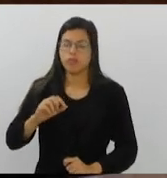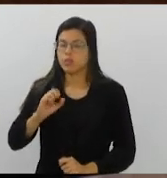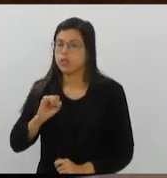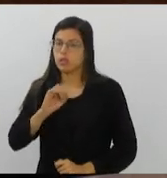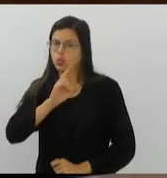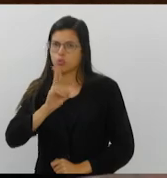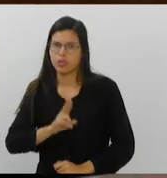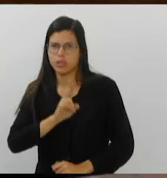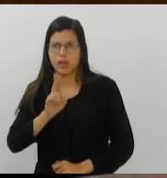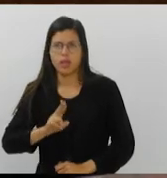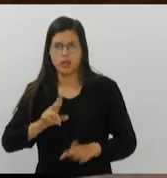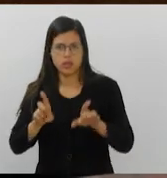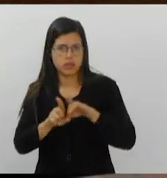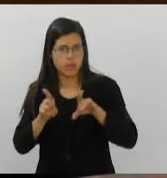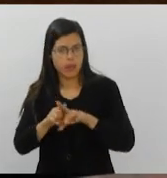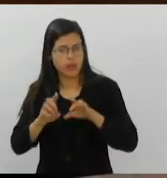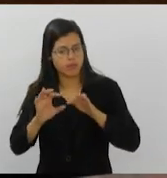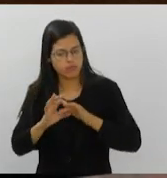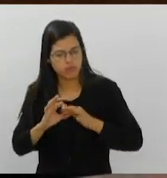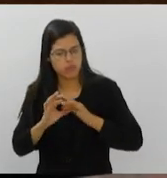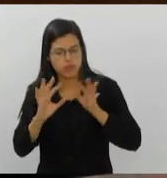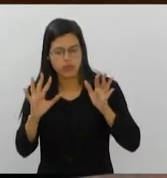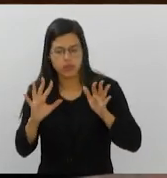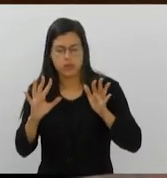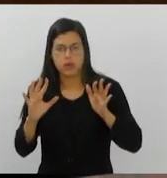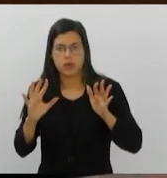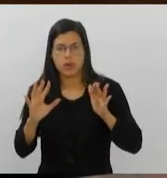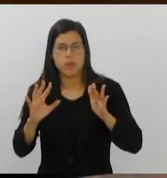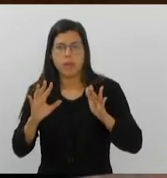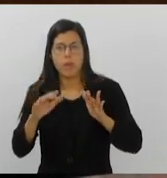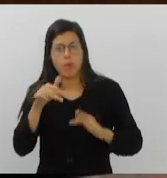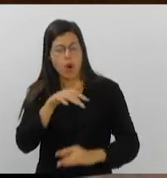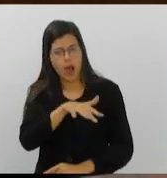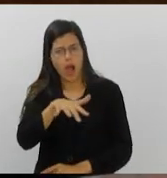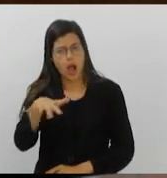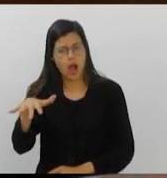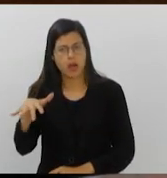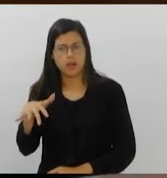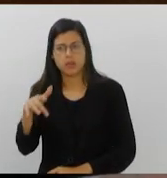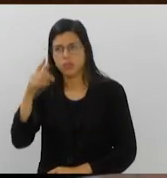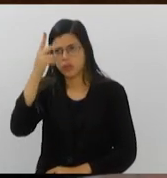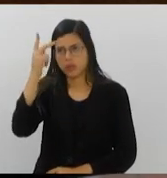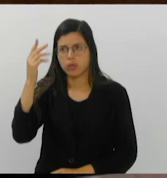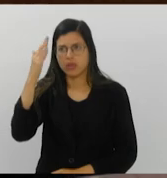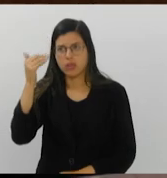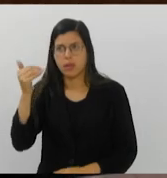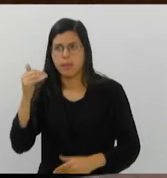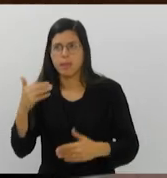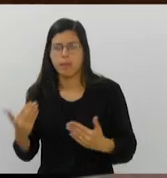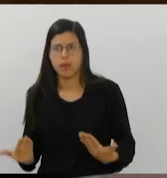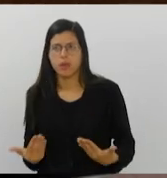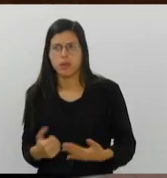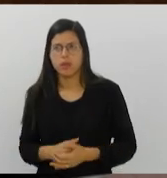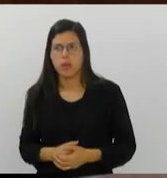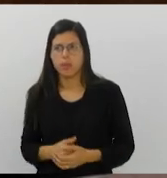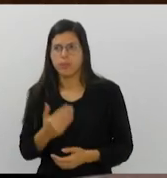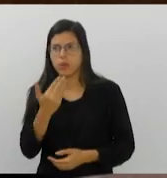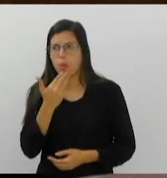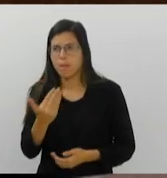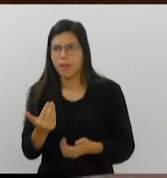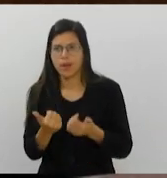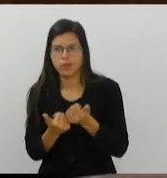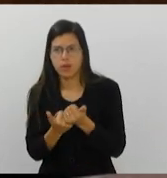a disponibilidade, inclusive por categoria, para a pessoa saber. Então, eu peço